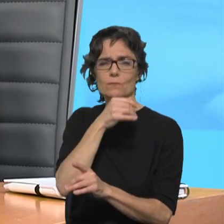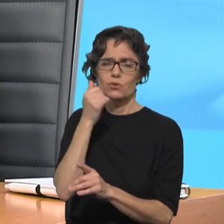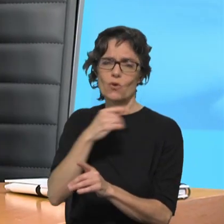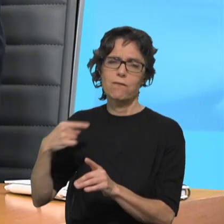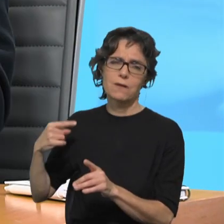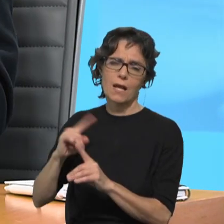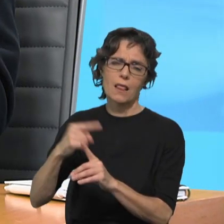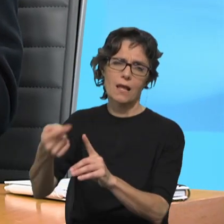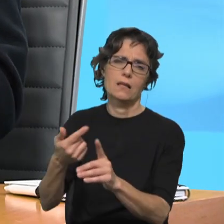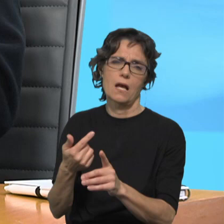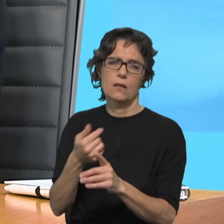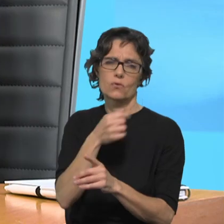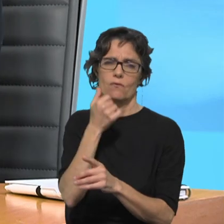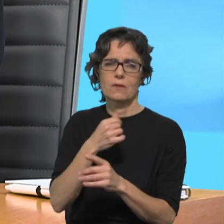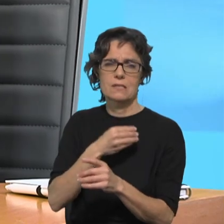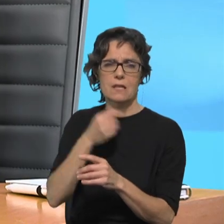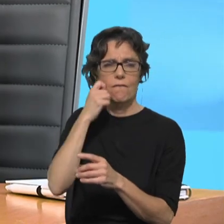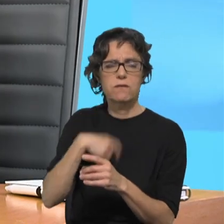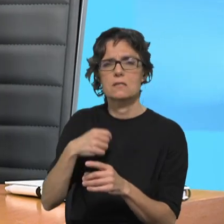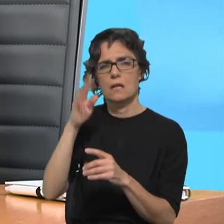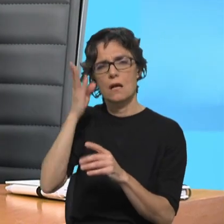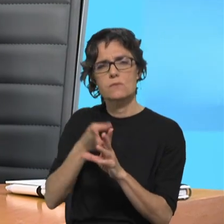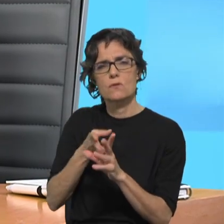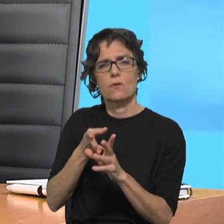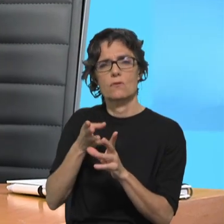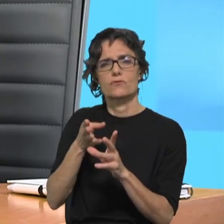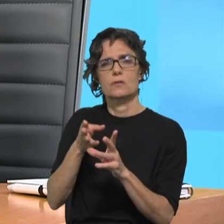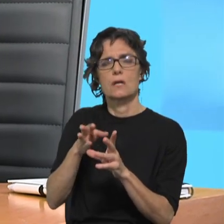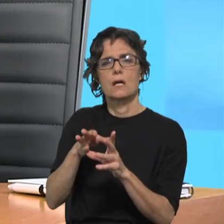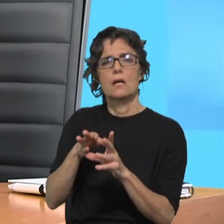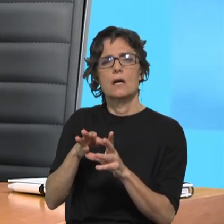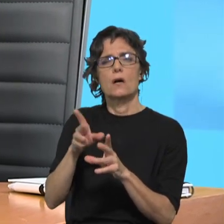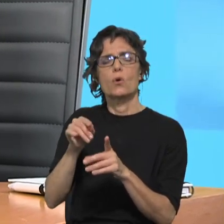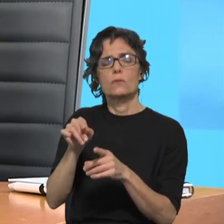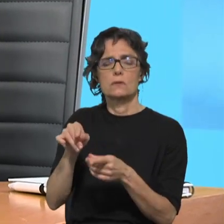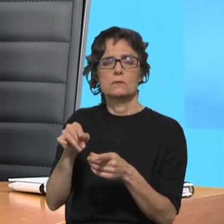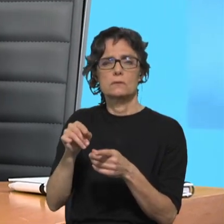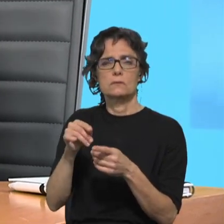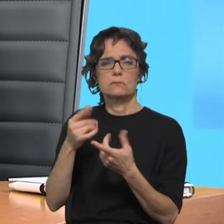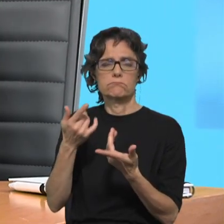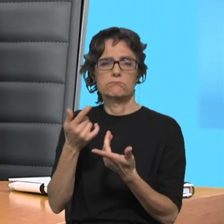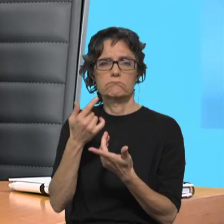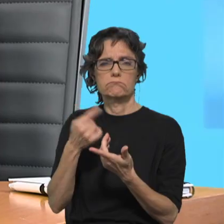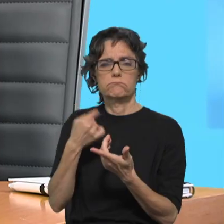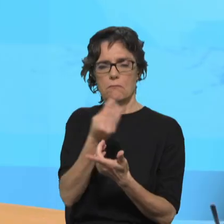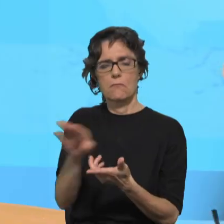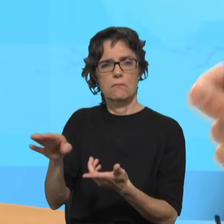psicológica. Aos serviços da APAV têm chegado efetivamente muitas situações. A linha